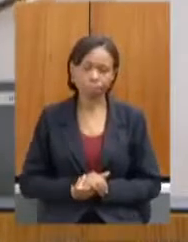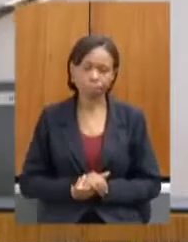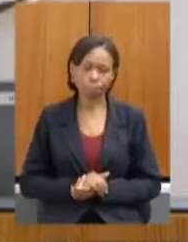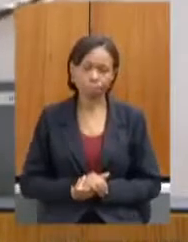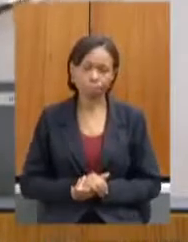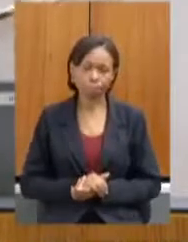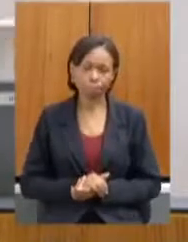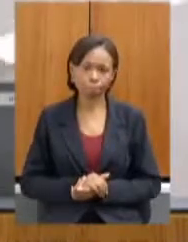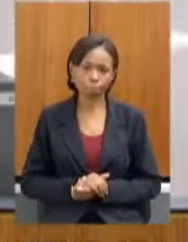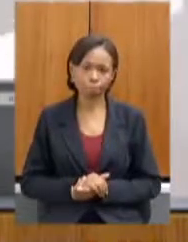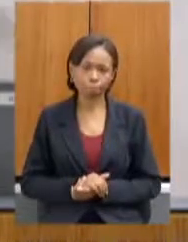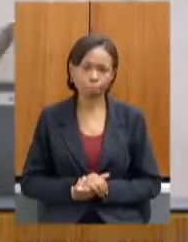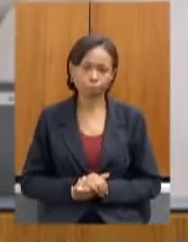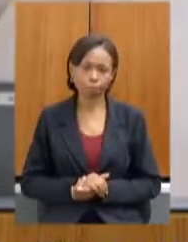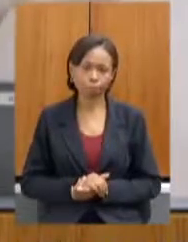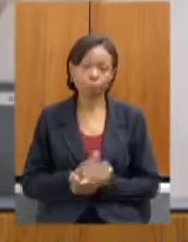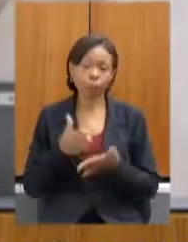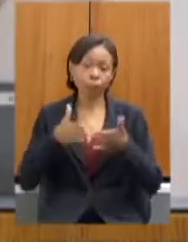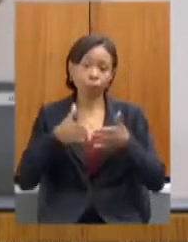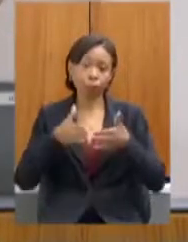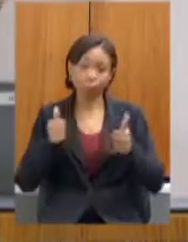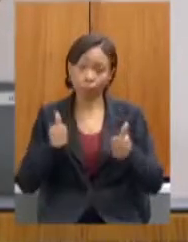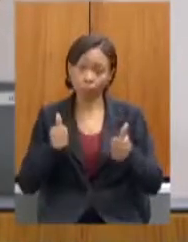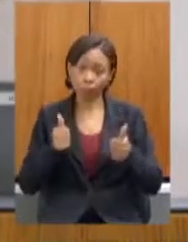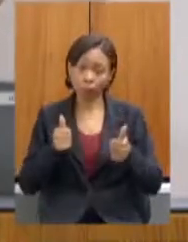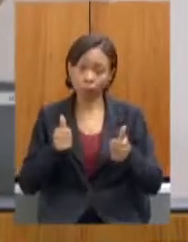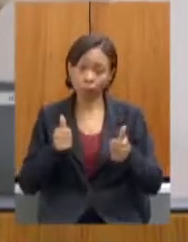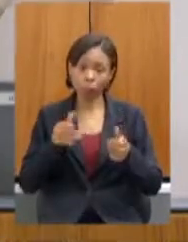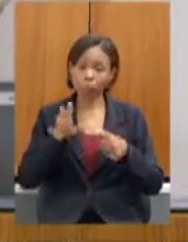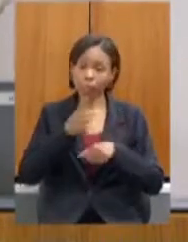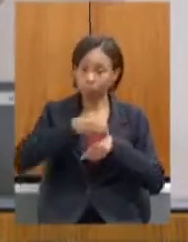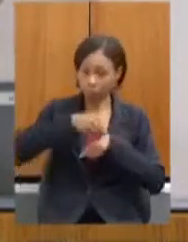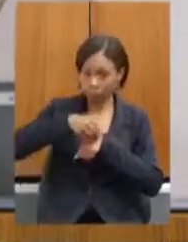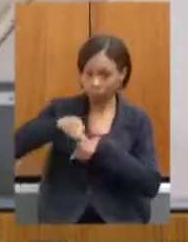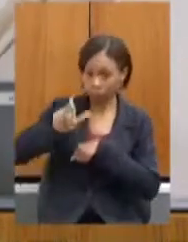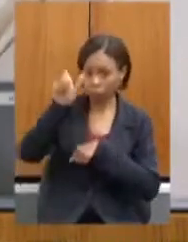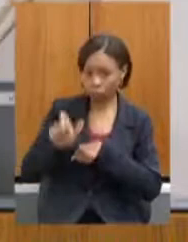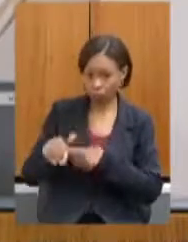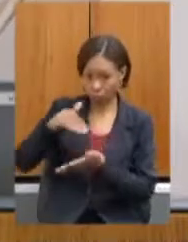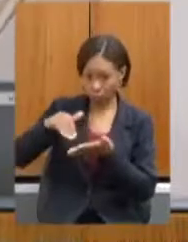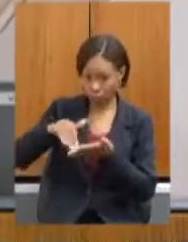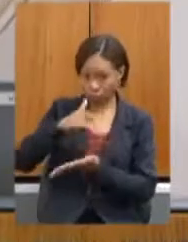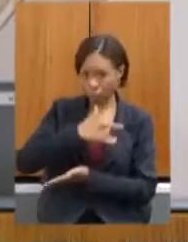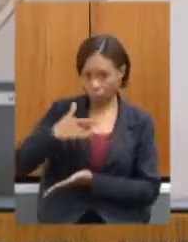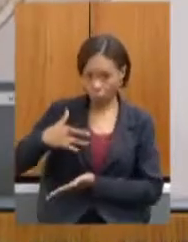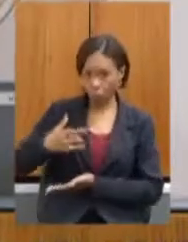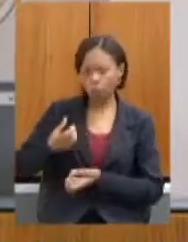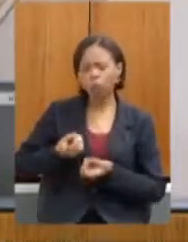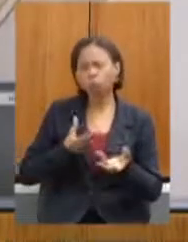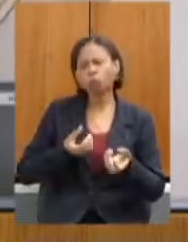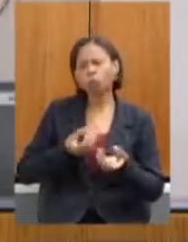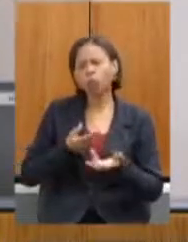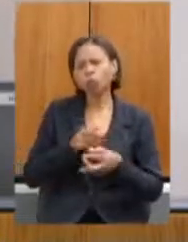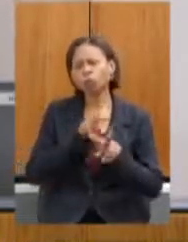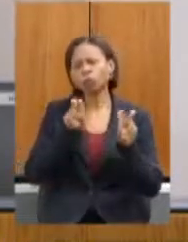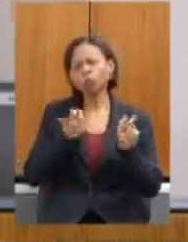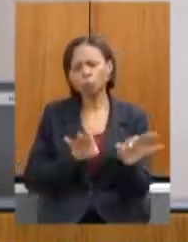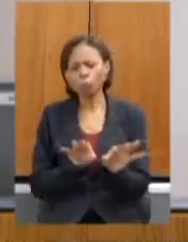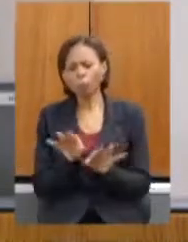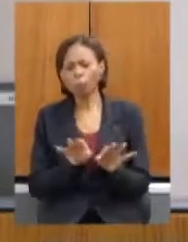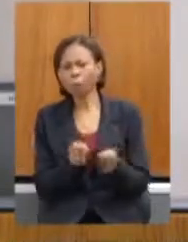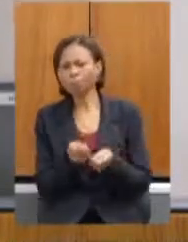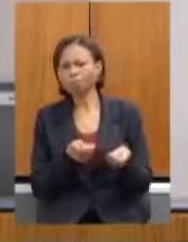e é solicitando que seja encaminhado ao secretário de estado de saúde pedido de informações sobre o detalhamento do plano